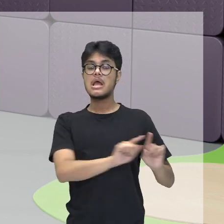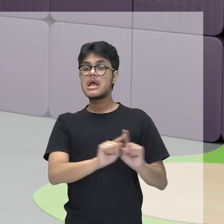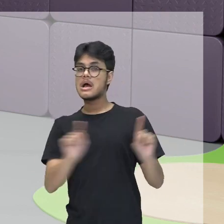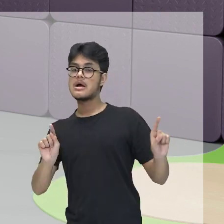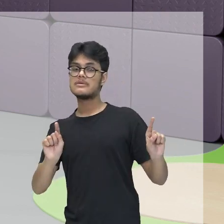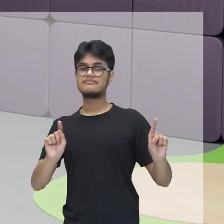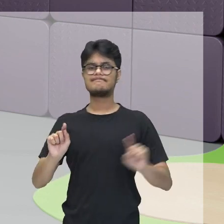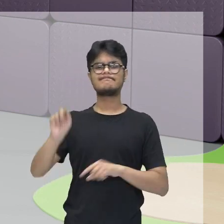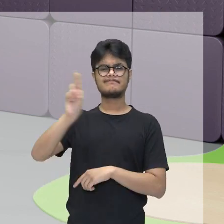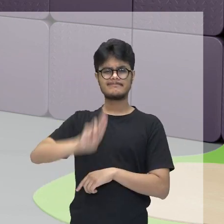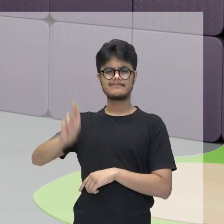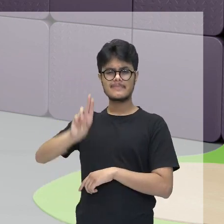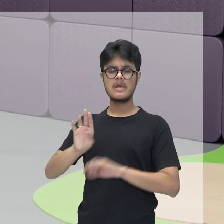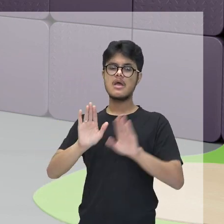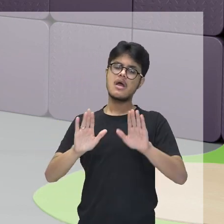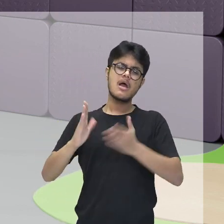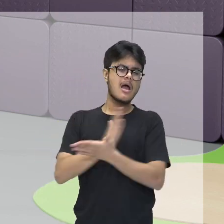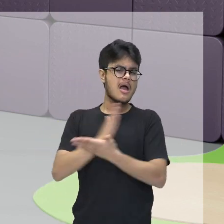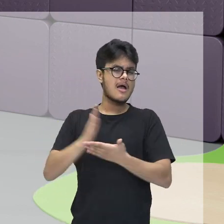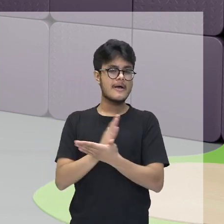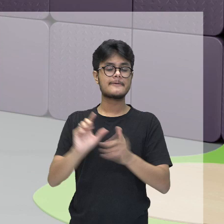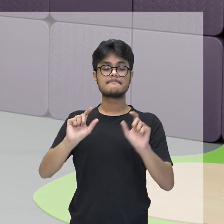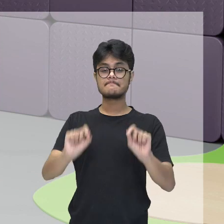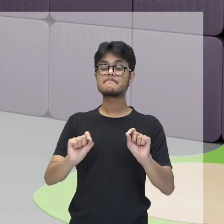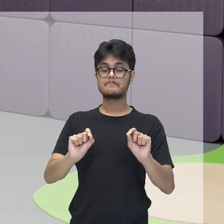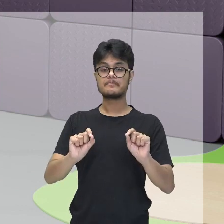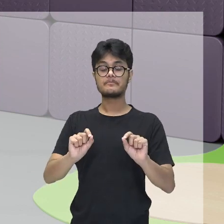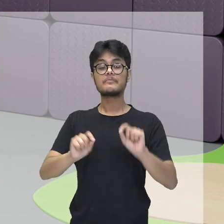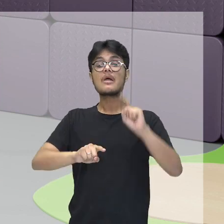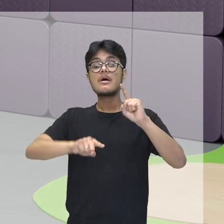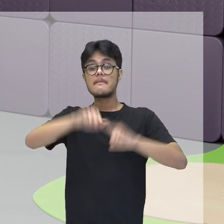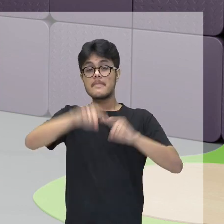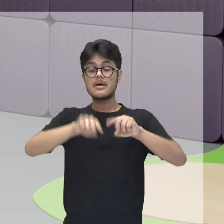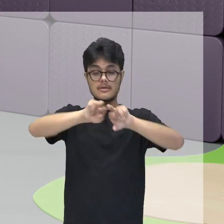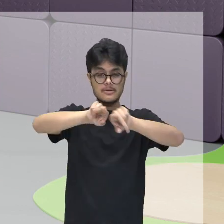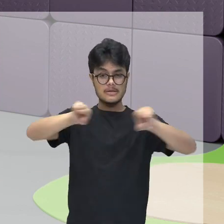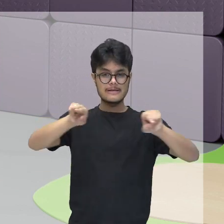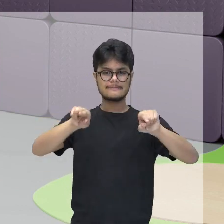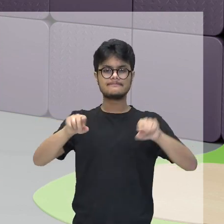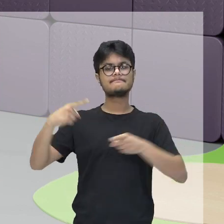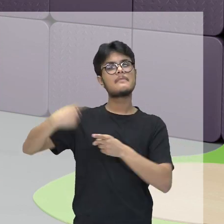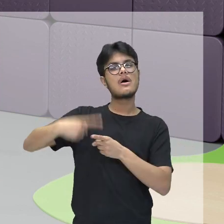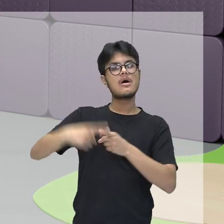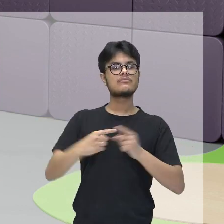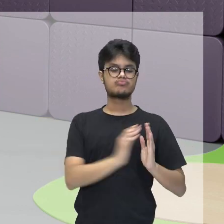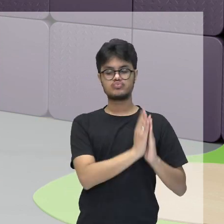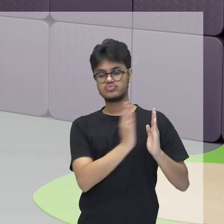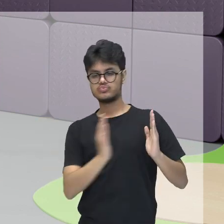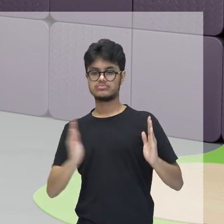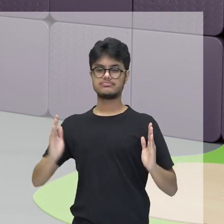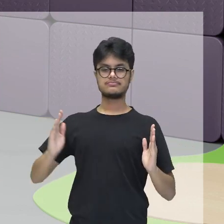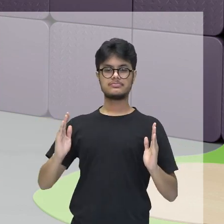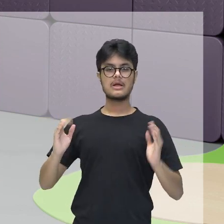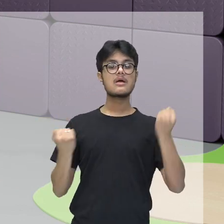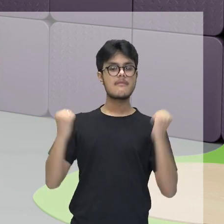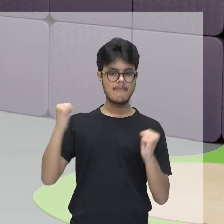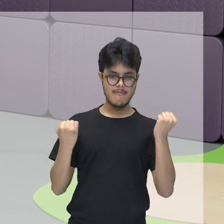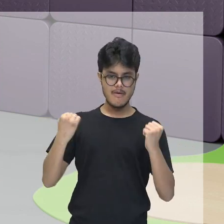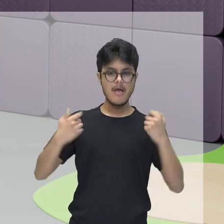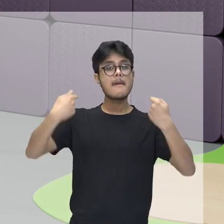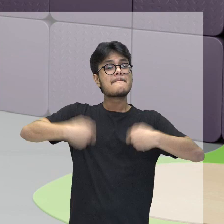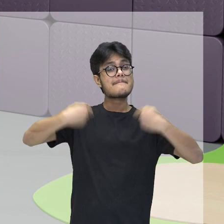eles passaram a ser utilizados também em maior quantidade, porque os processos passaram a ficar